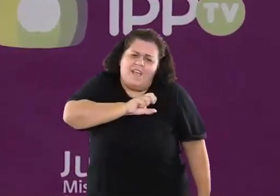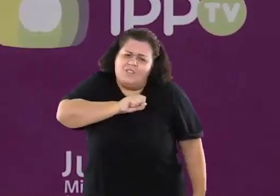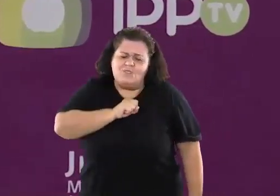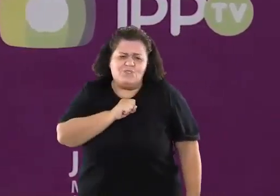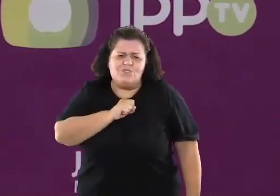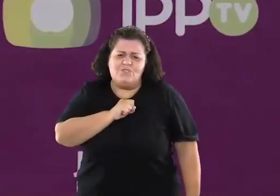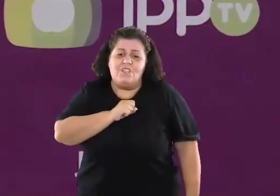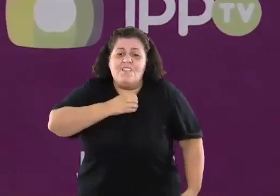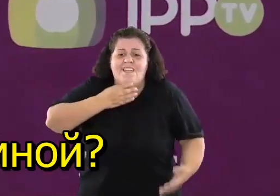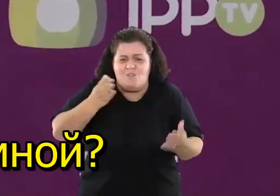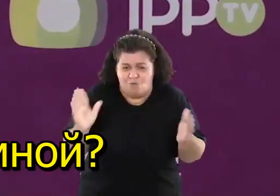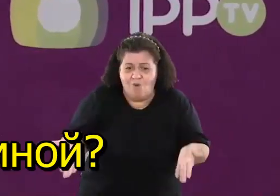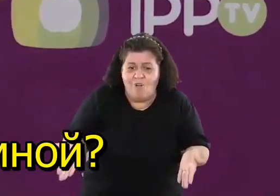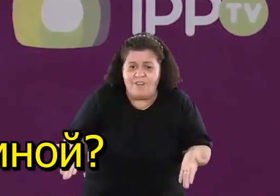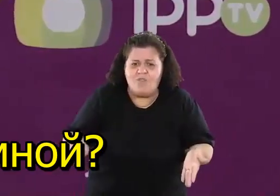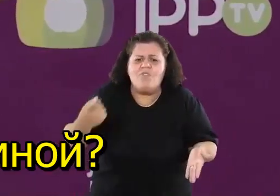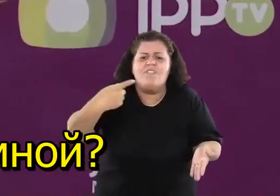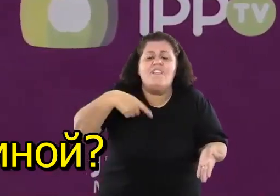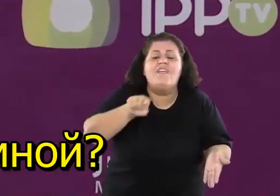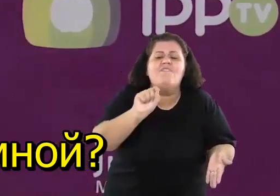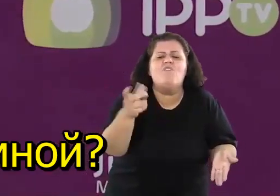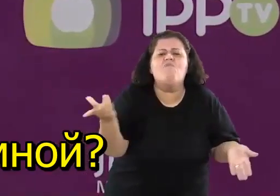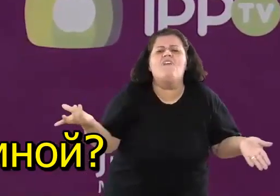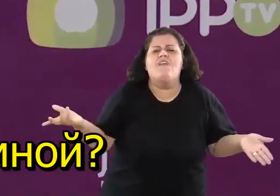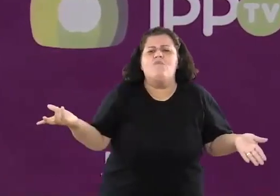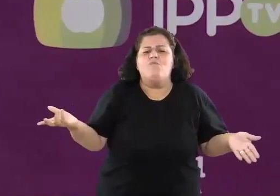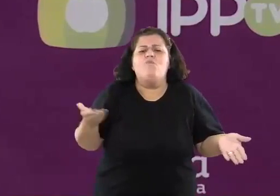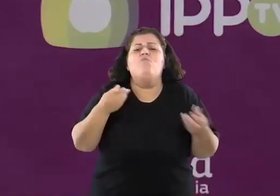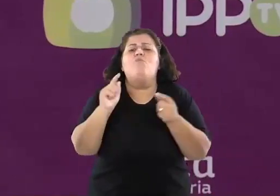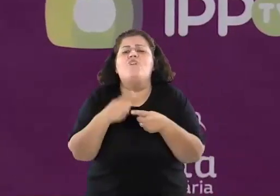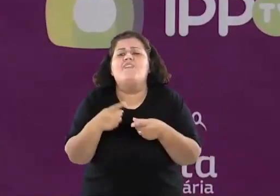Agora, o que tem a ver isso com você e comigo?